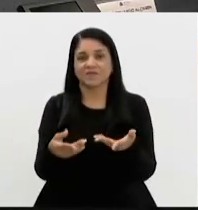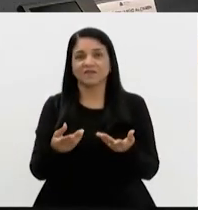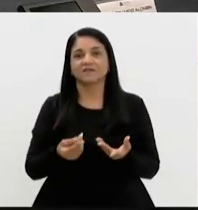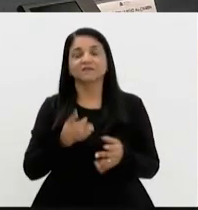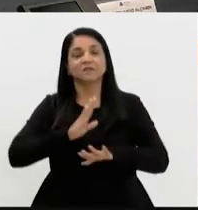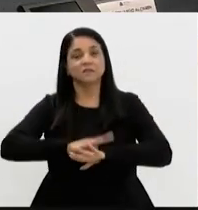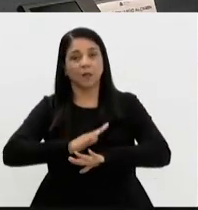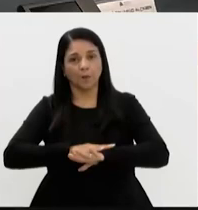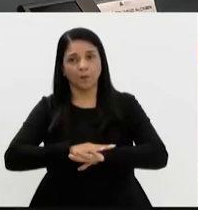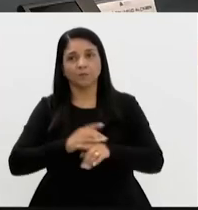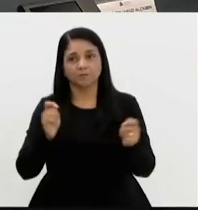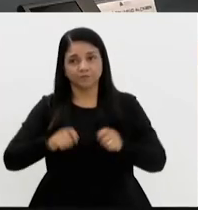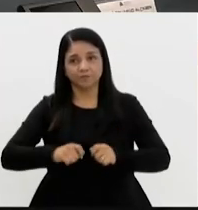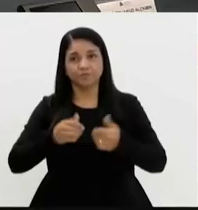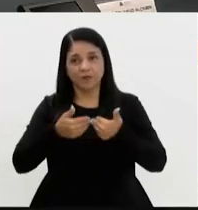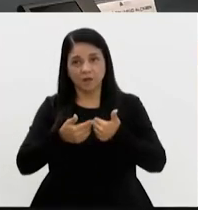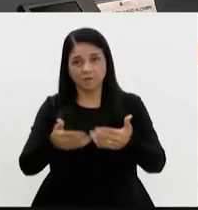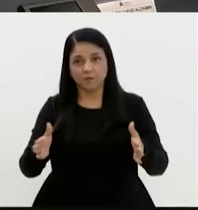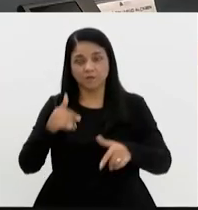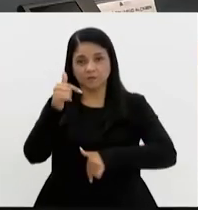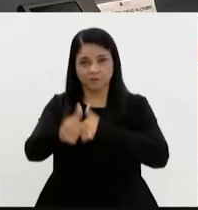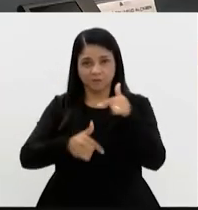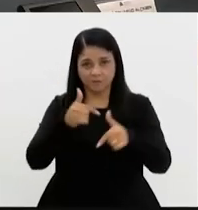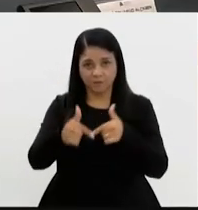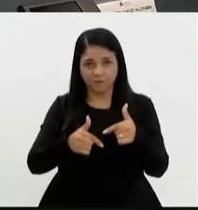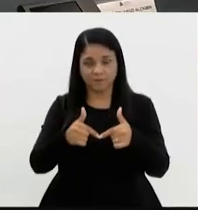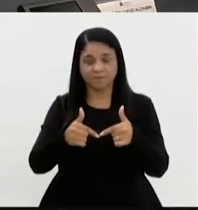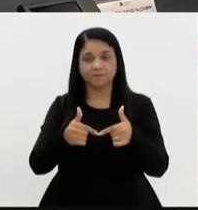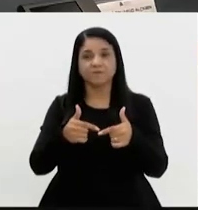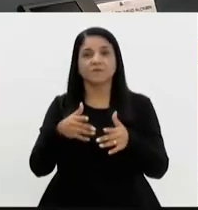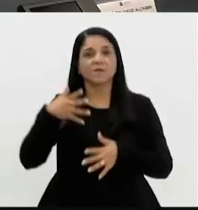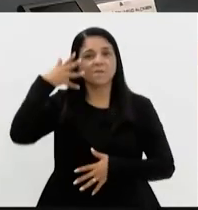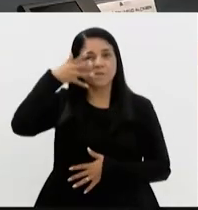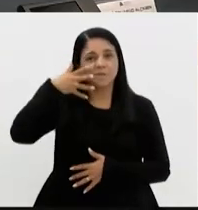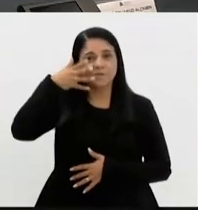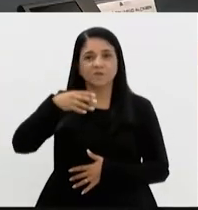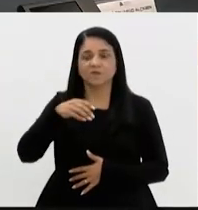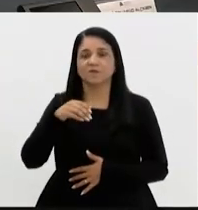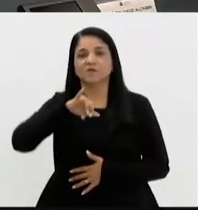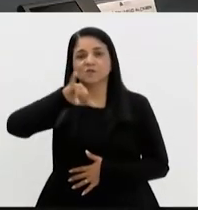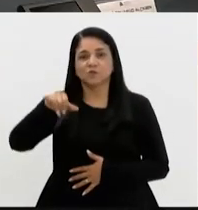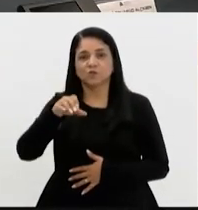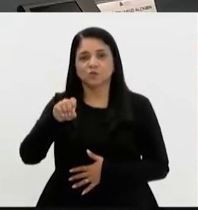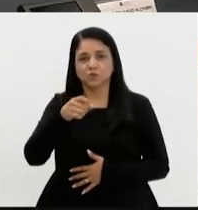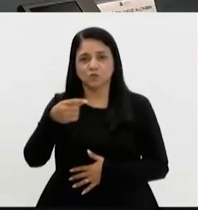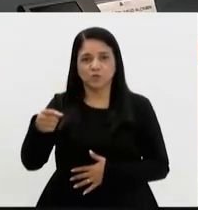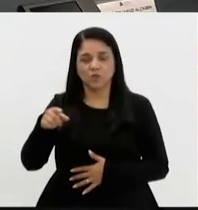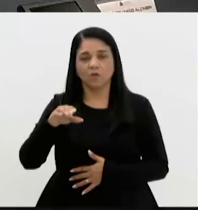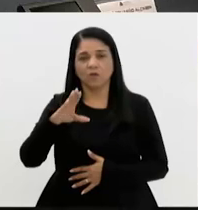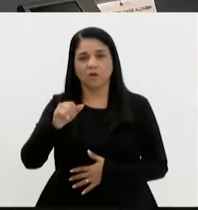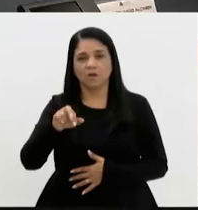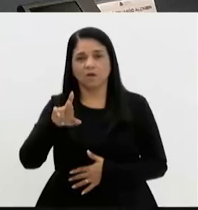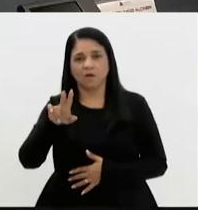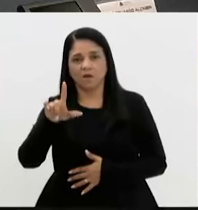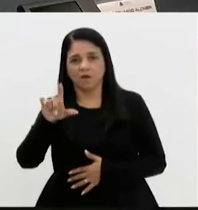do tempo para abrir os trabalhos do painel com a palavra o senhor João Carlos sou eh